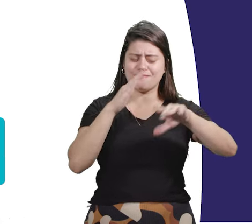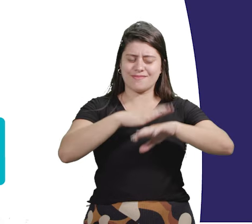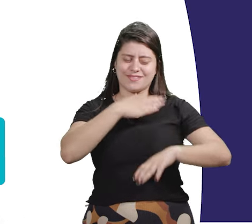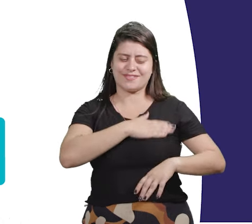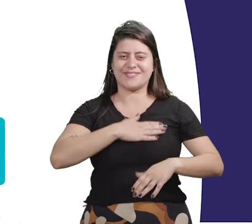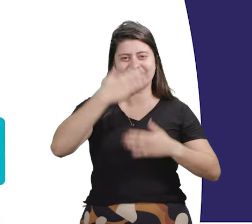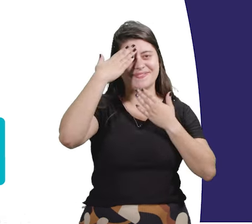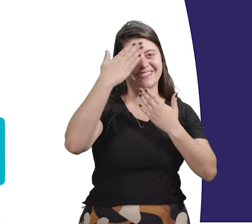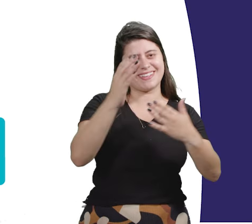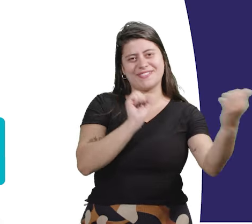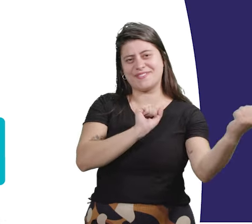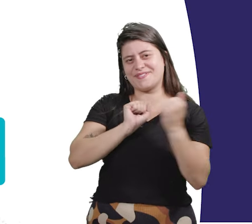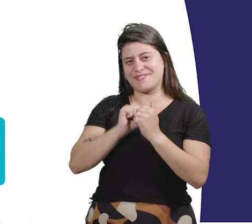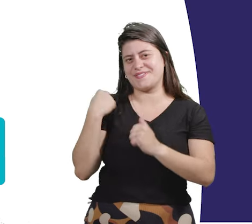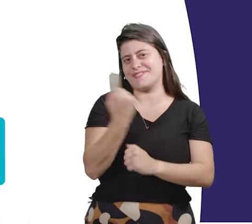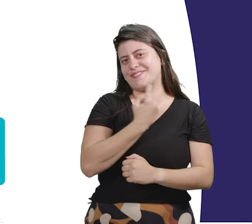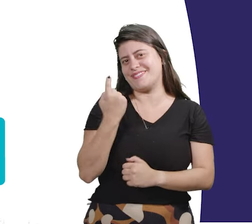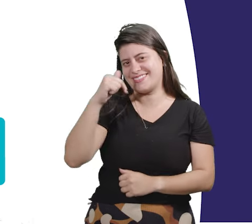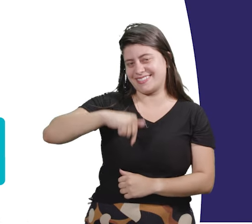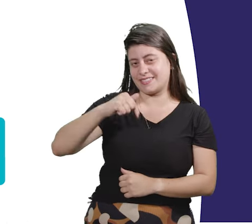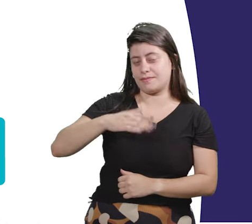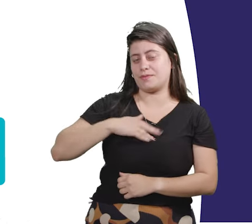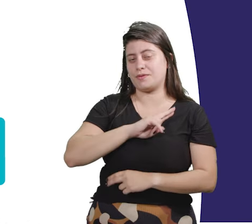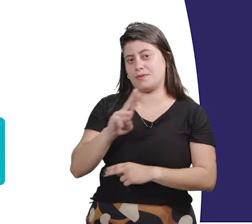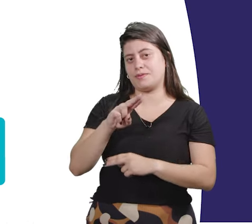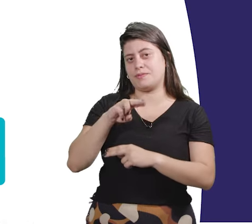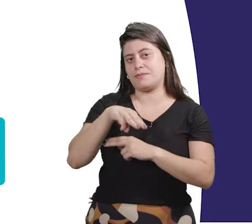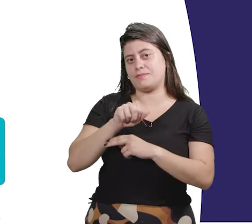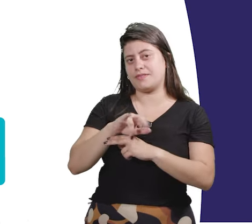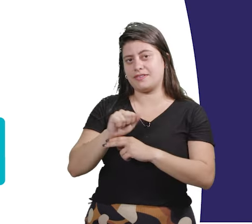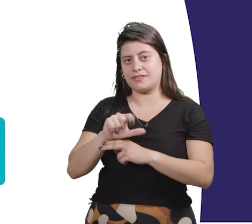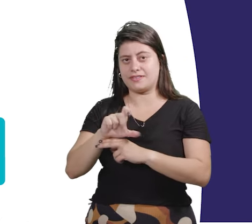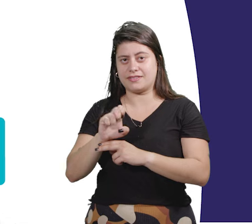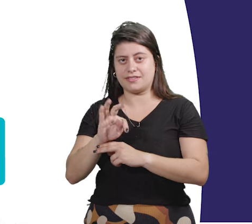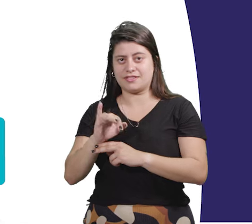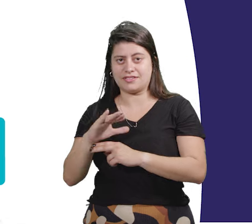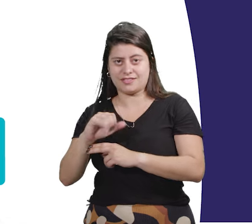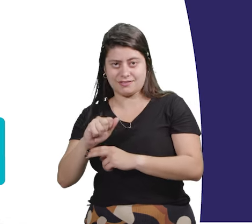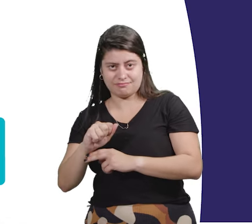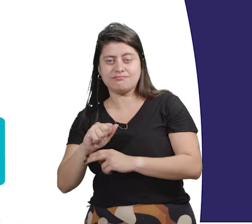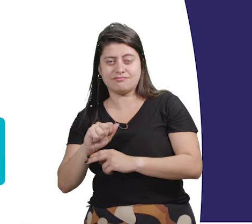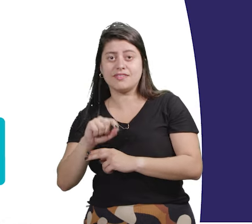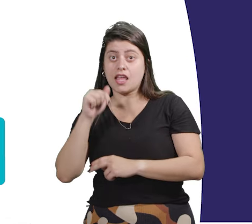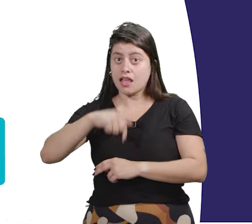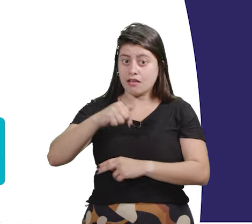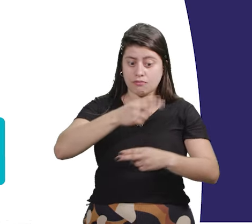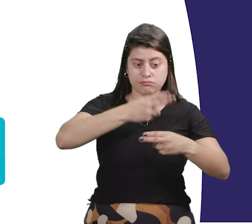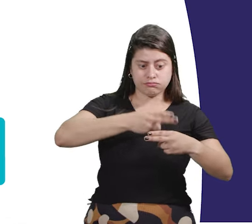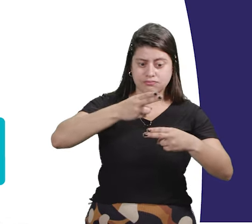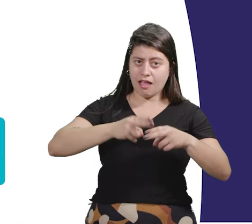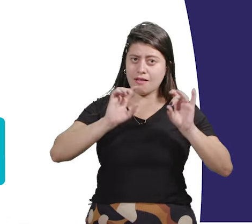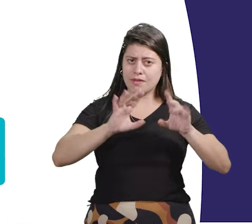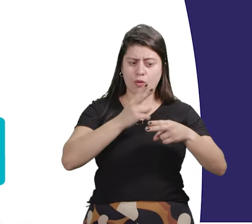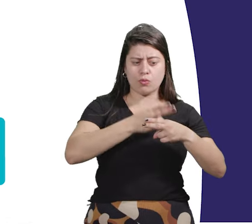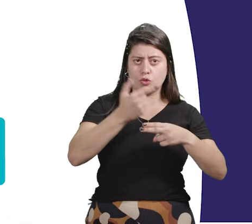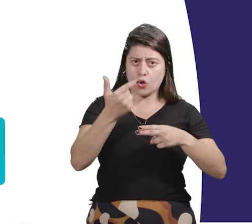sua companhia aqui com a gente, viu? Eu sou Maria Letícia. E esse episódio faz parte de um especial. A gente vai ter 2 episódios falando